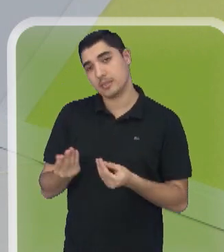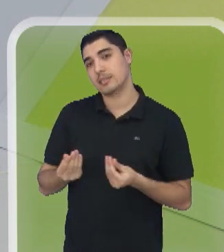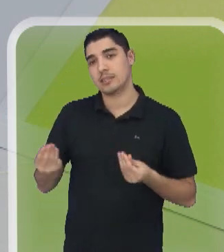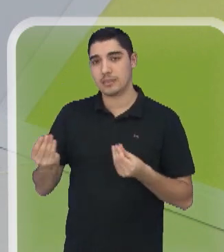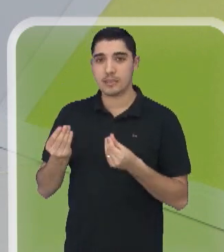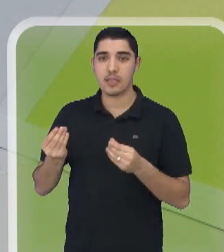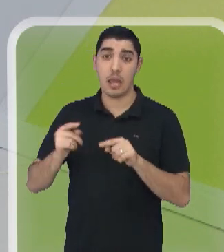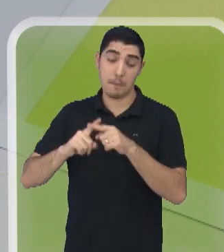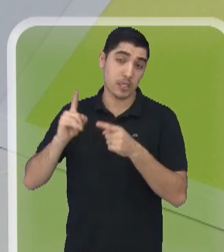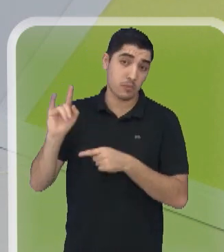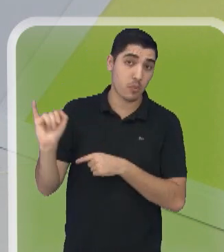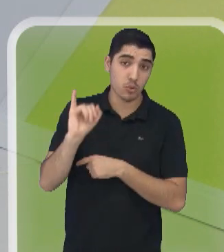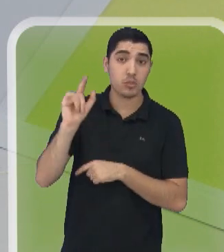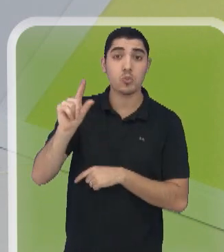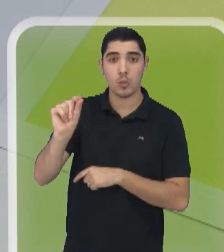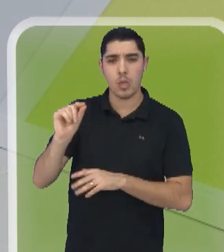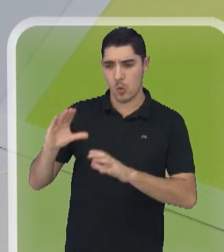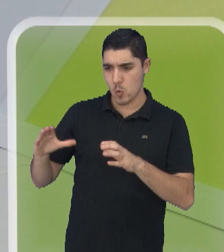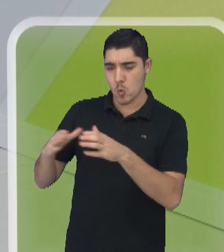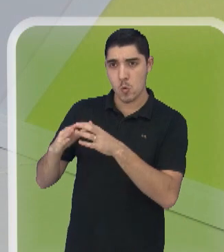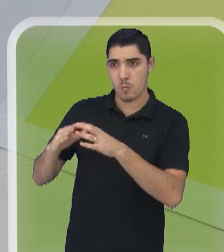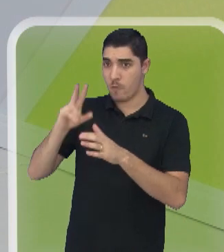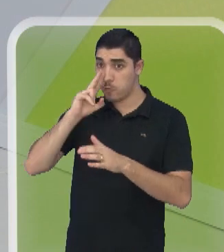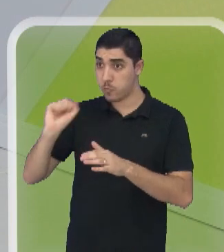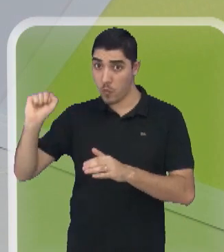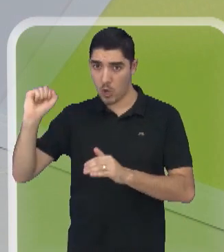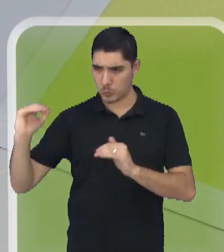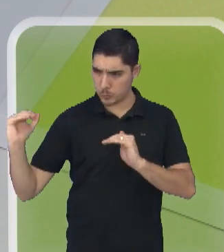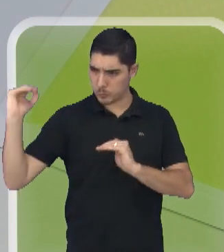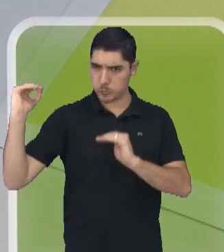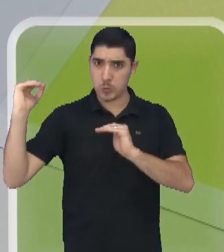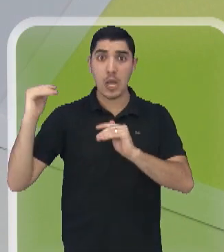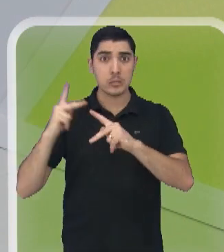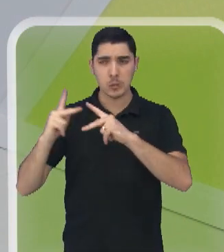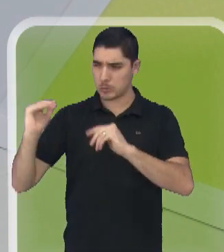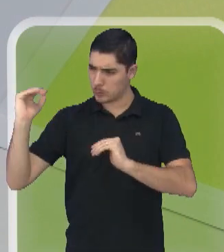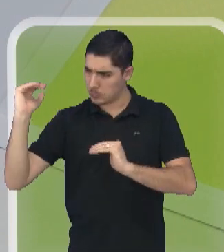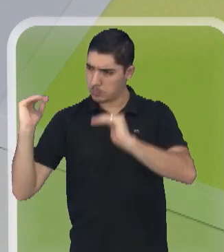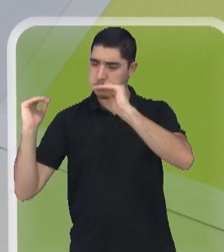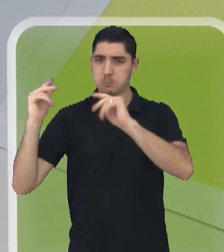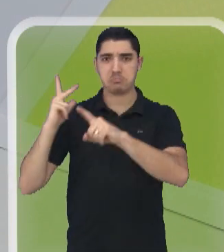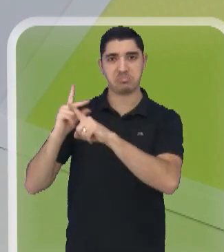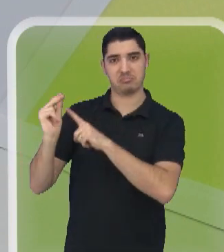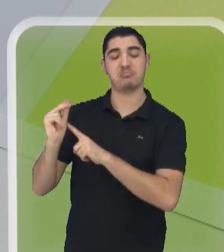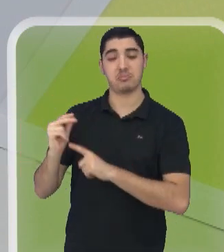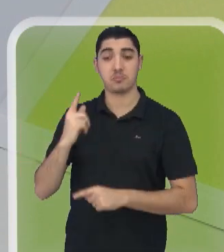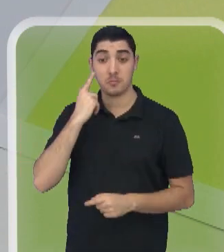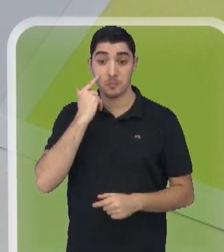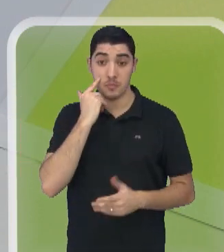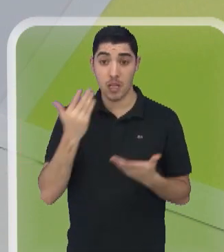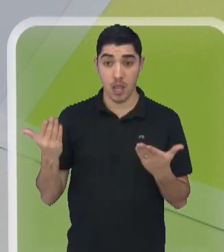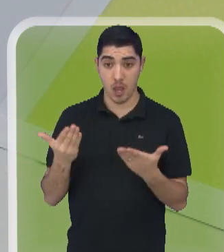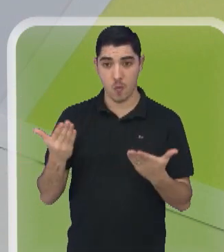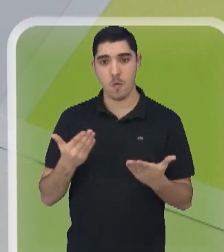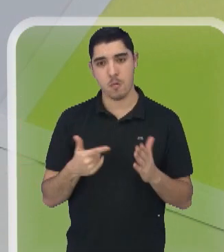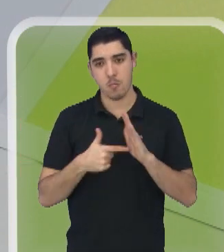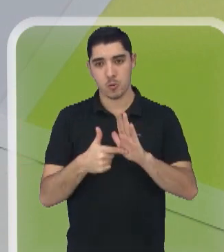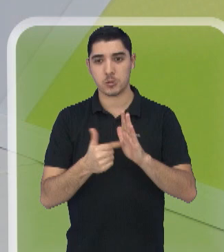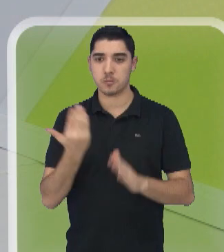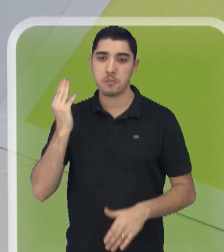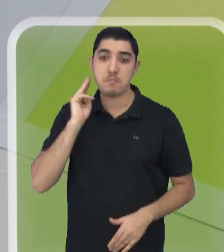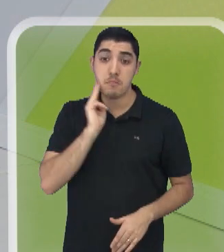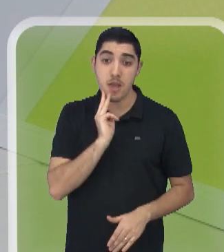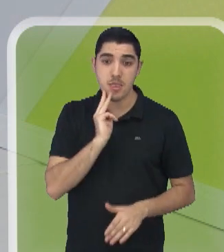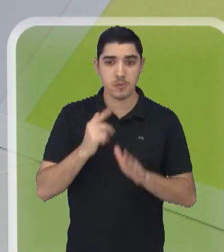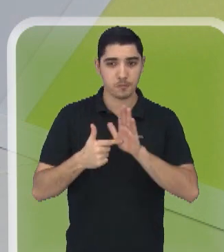que com as grandes equipes, o São José vem fazendo grandes jogos e vem vencendo, isso é muito bom. Vamos ver aqui, meu caro Matheus,